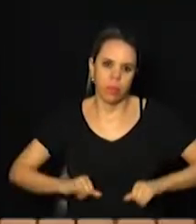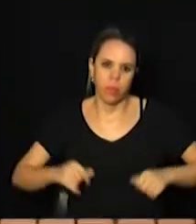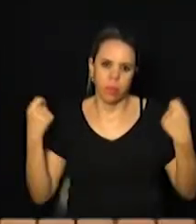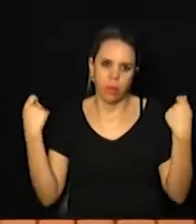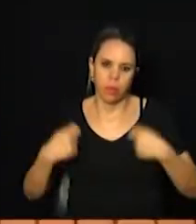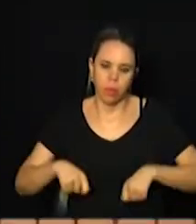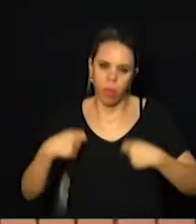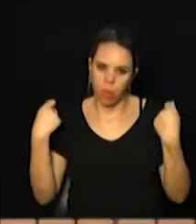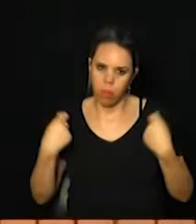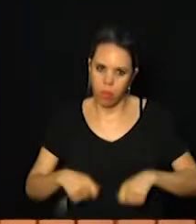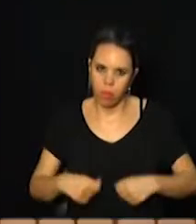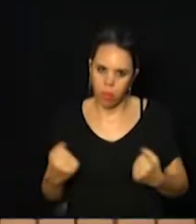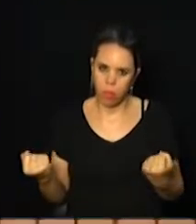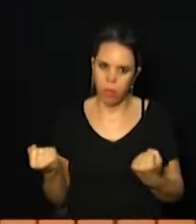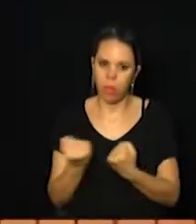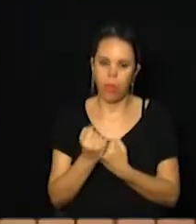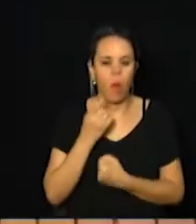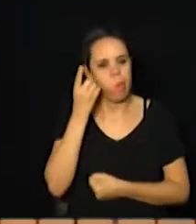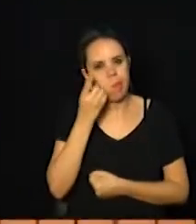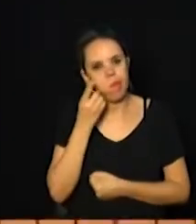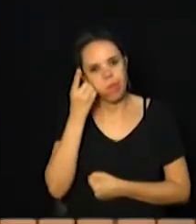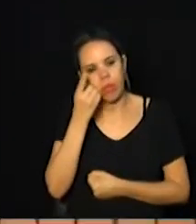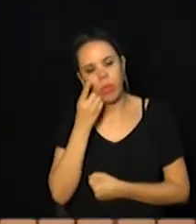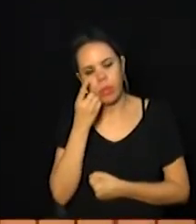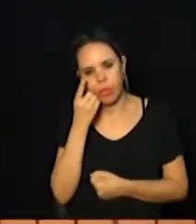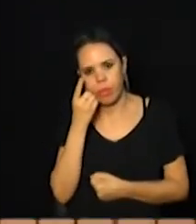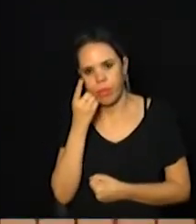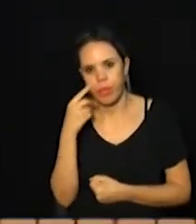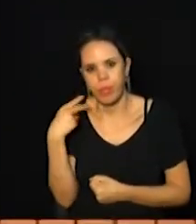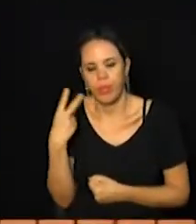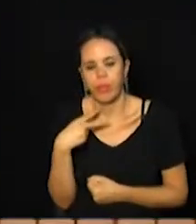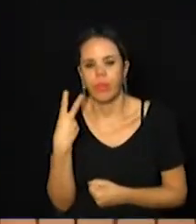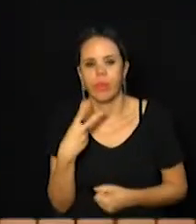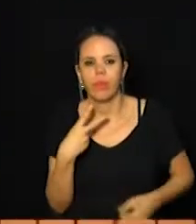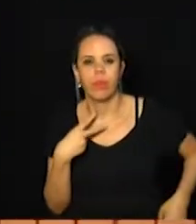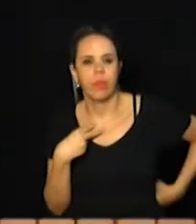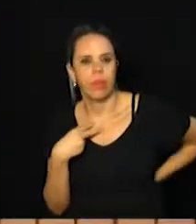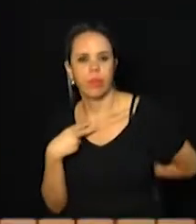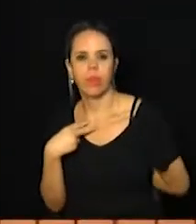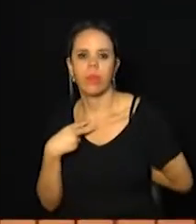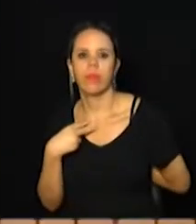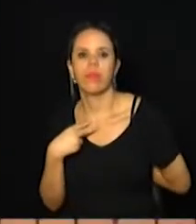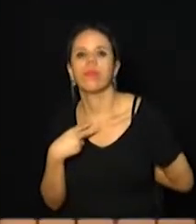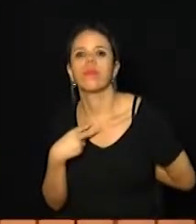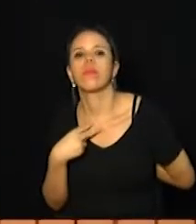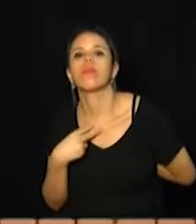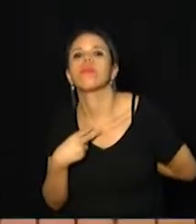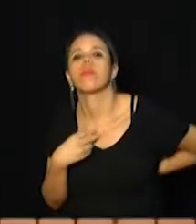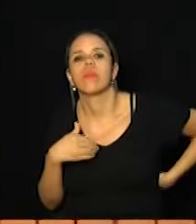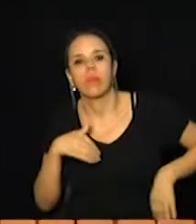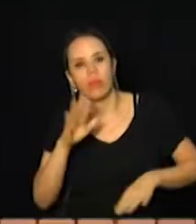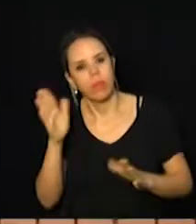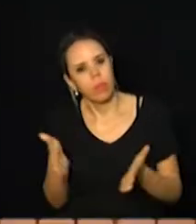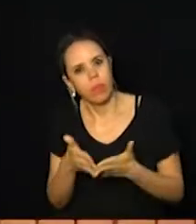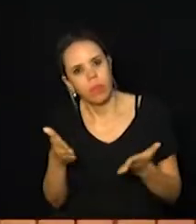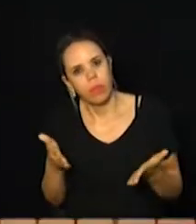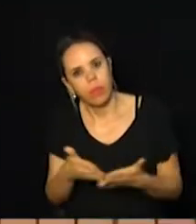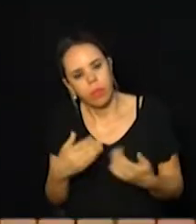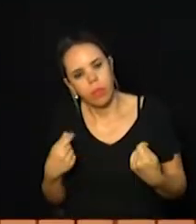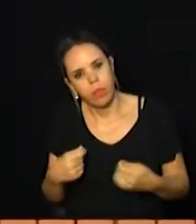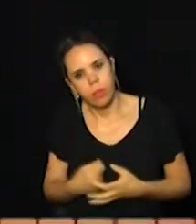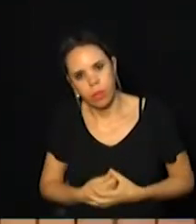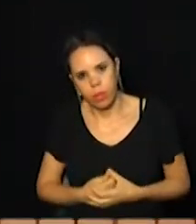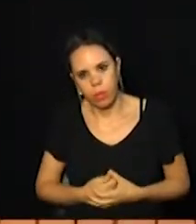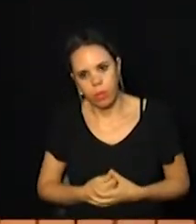precisa de apoio dos deputados dos vereadores são as classes mais pobres que